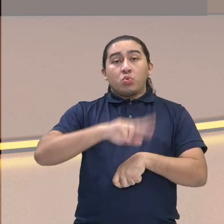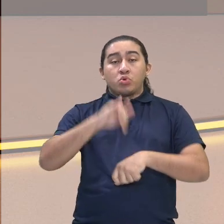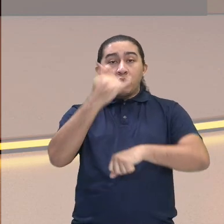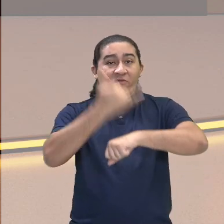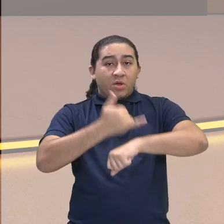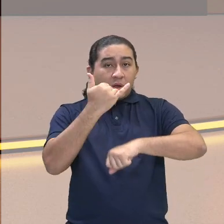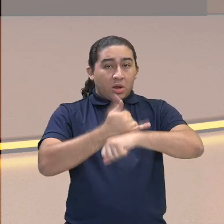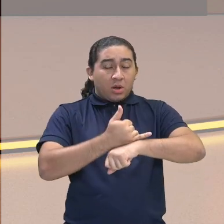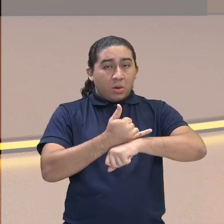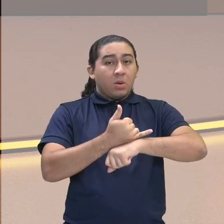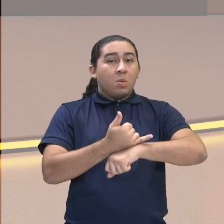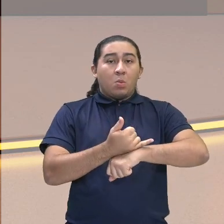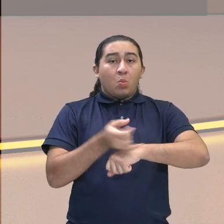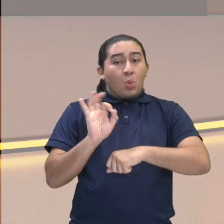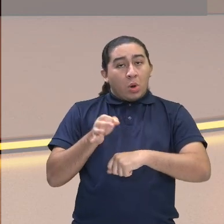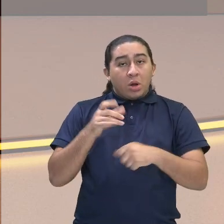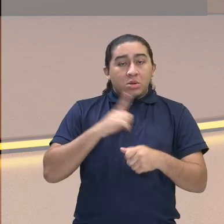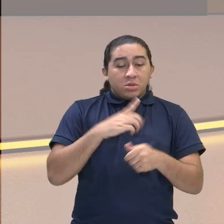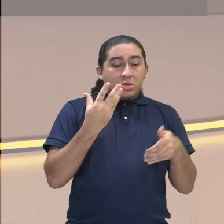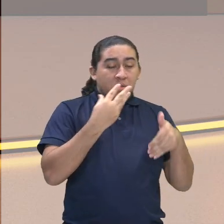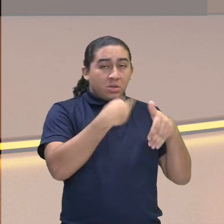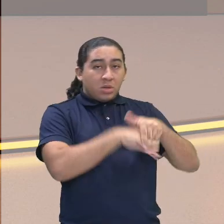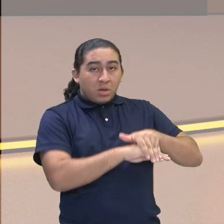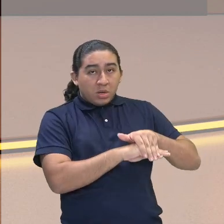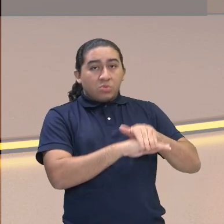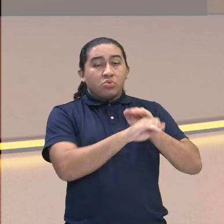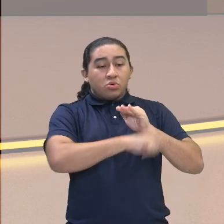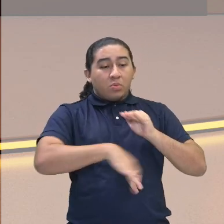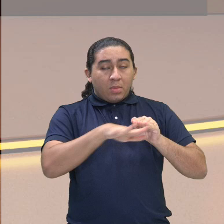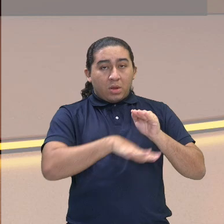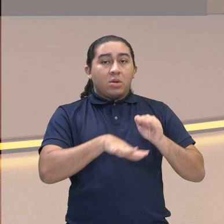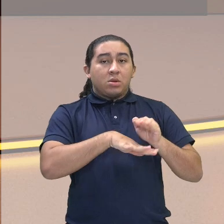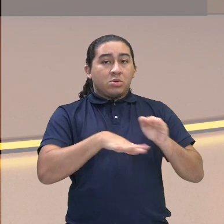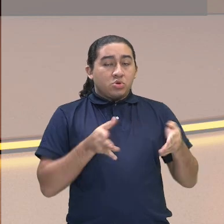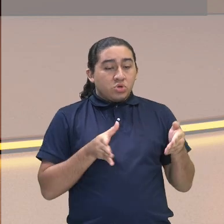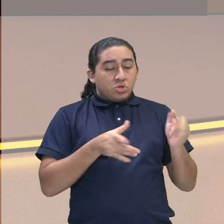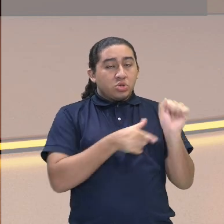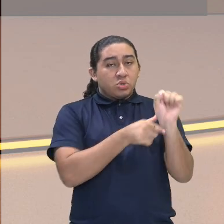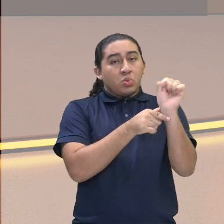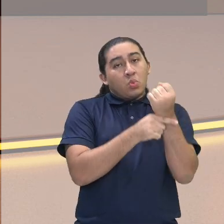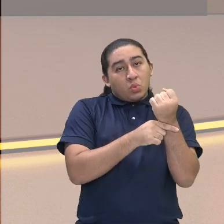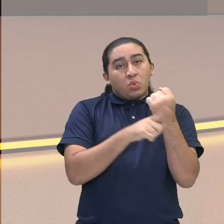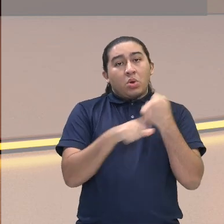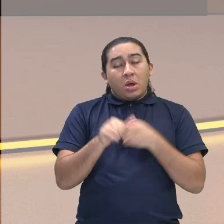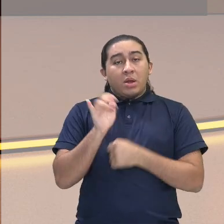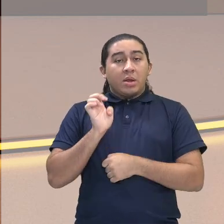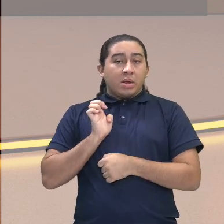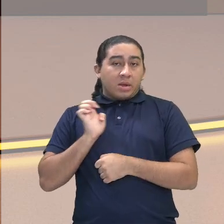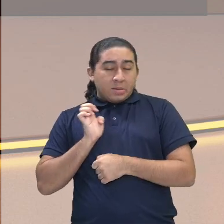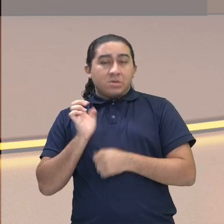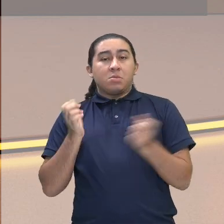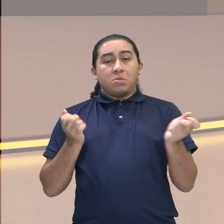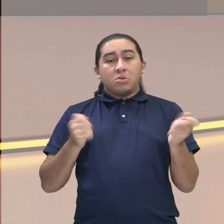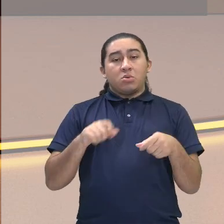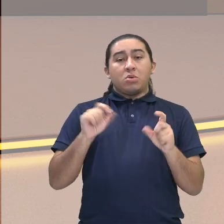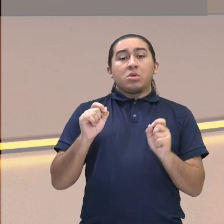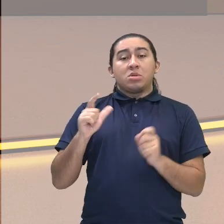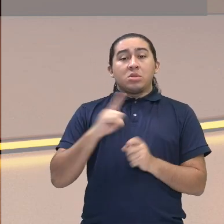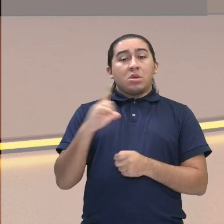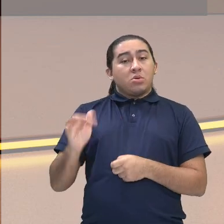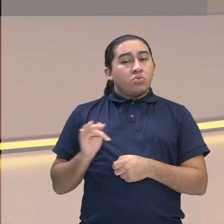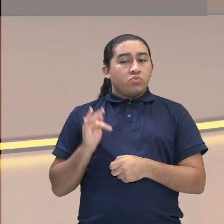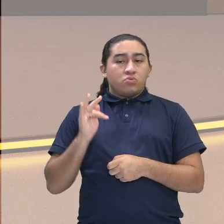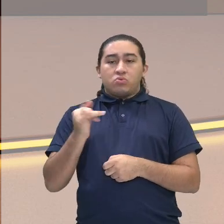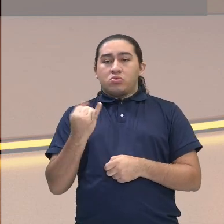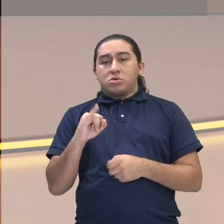ficar guardado nos tesouros reais, nos cofres reais, como forma de riqueza ali garantida para você ter em um